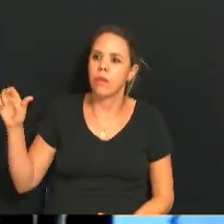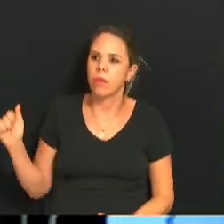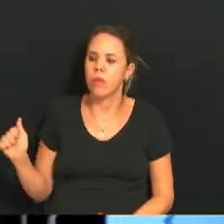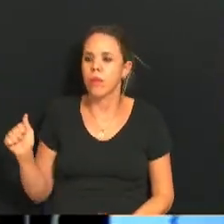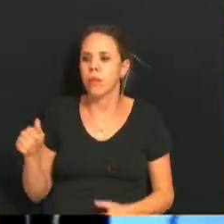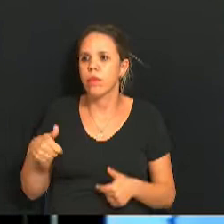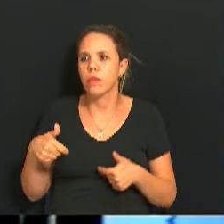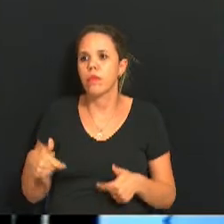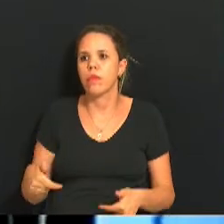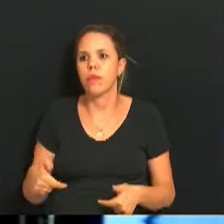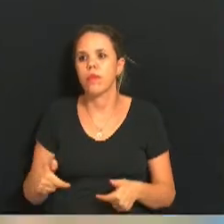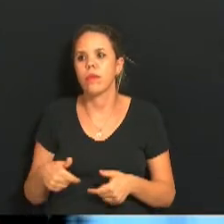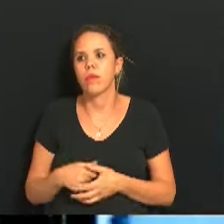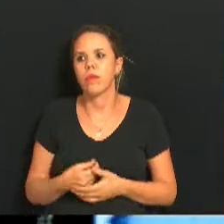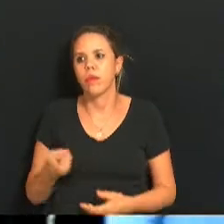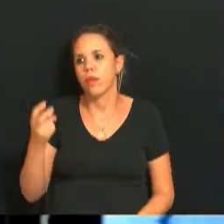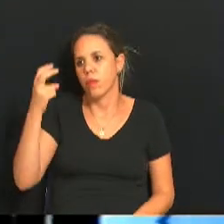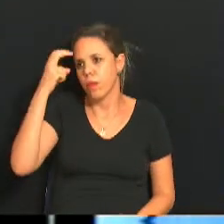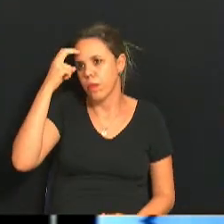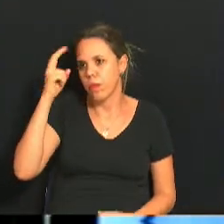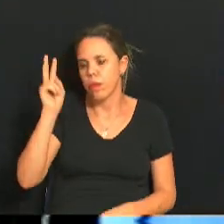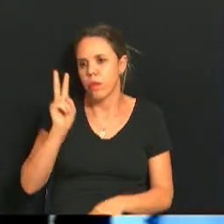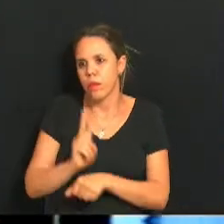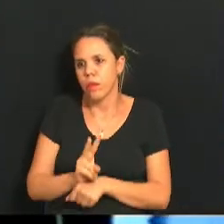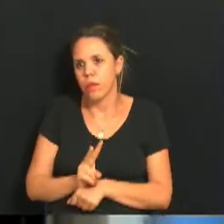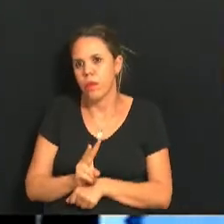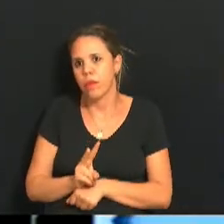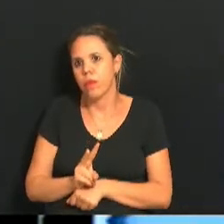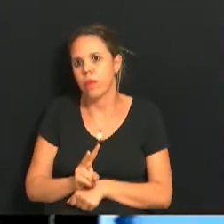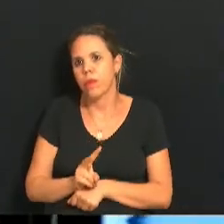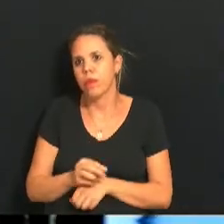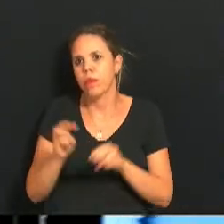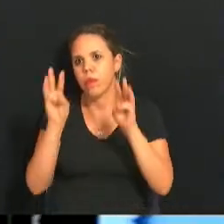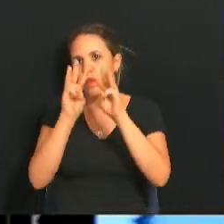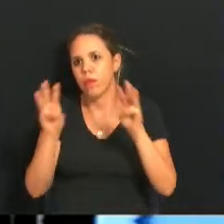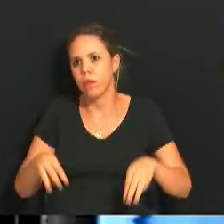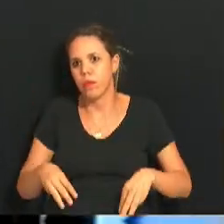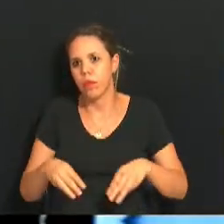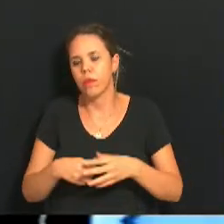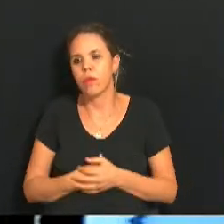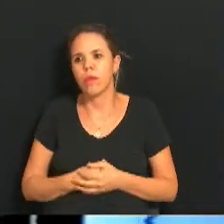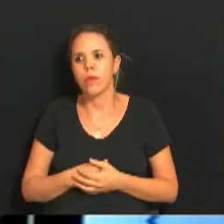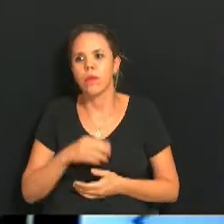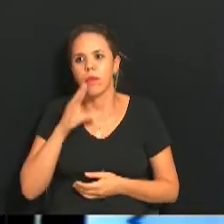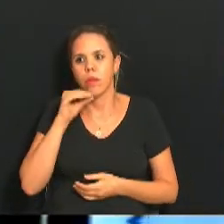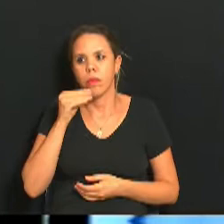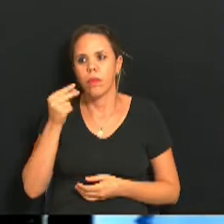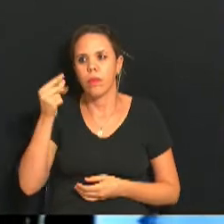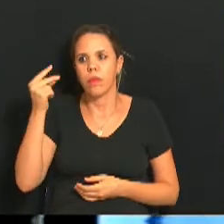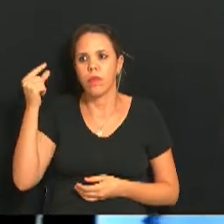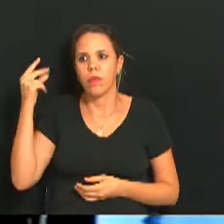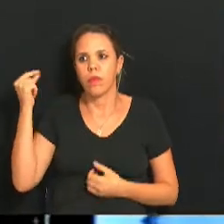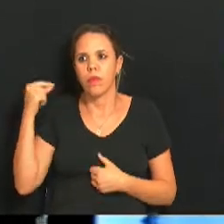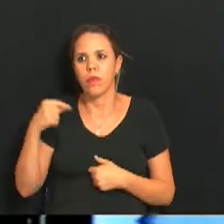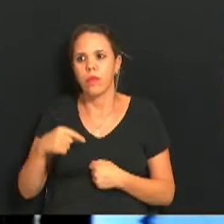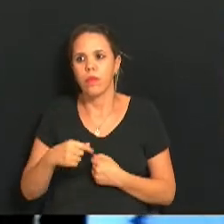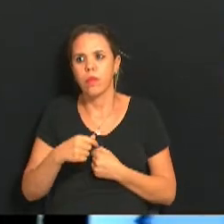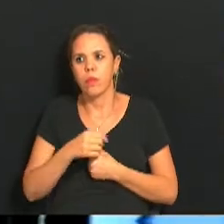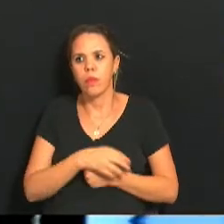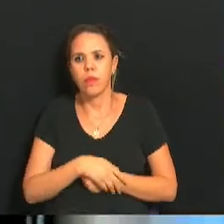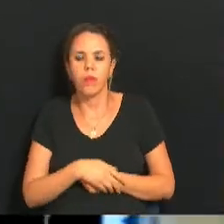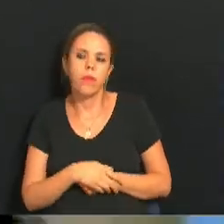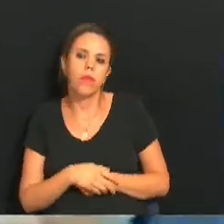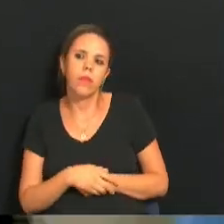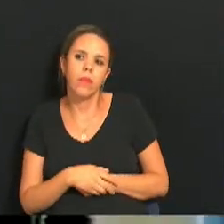ações de extensão Rural que cuida dos nossos Deus mas ela foi uma colaboradora por muito tempo é